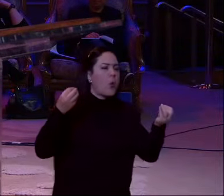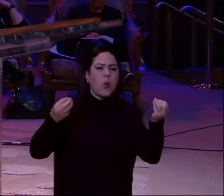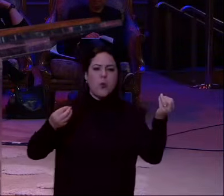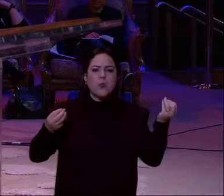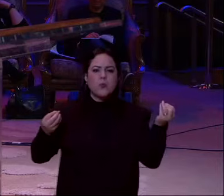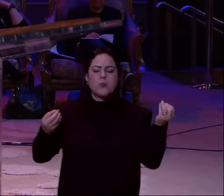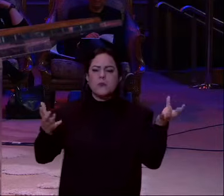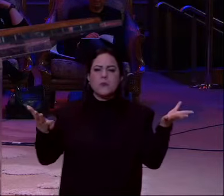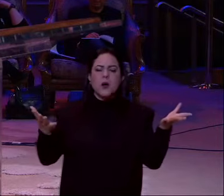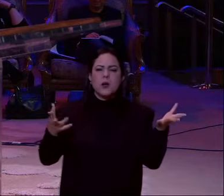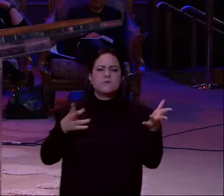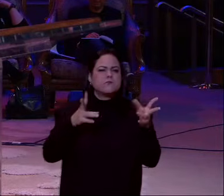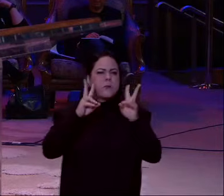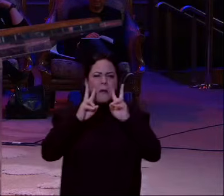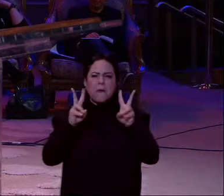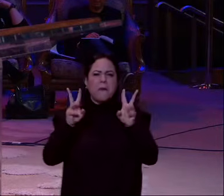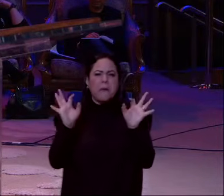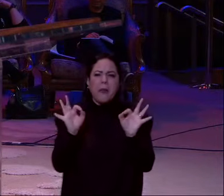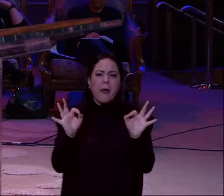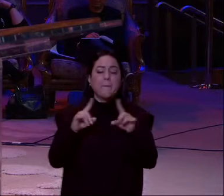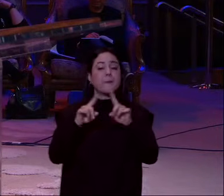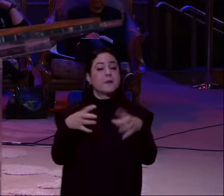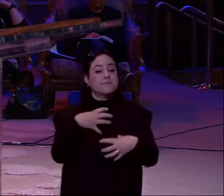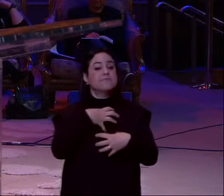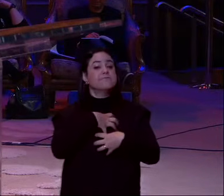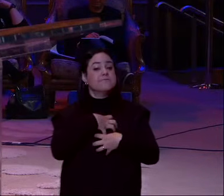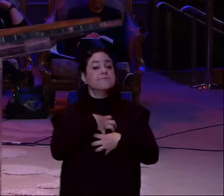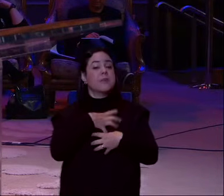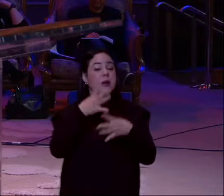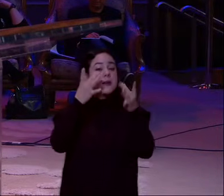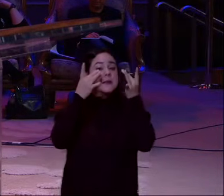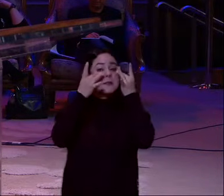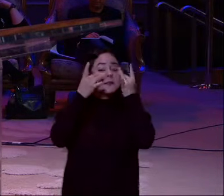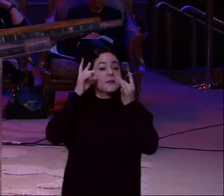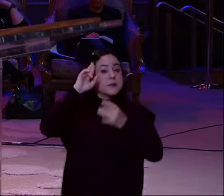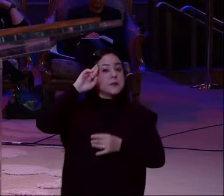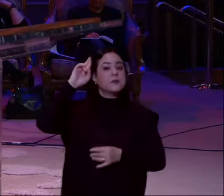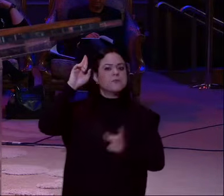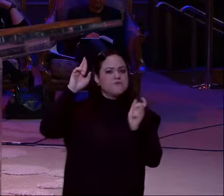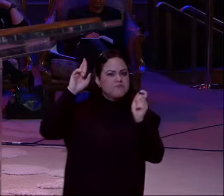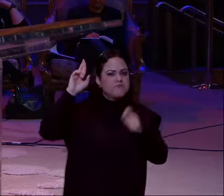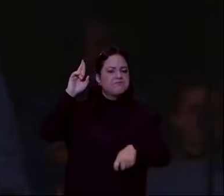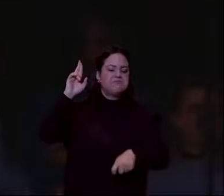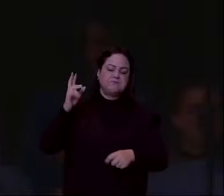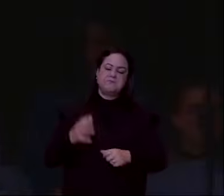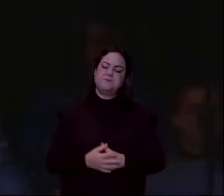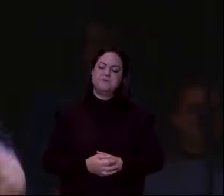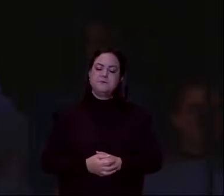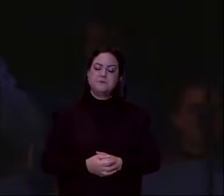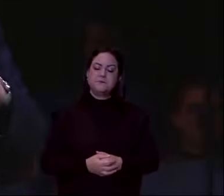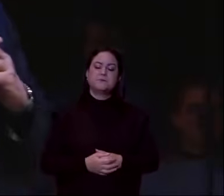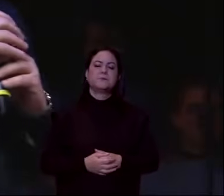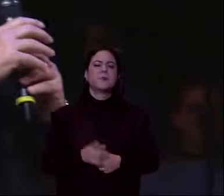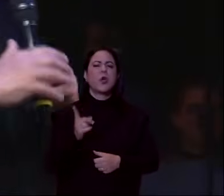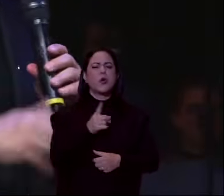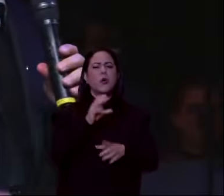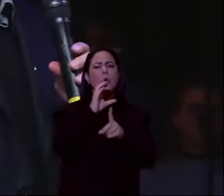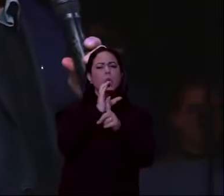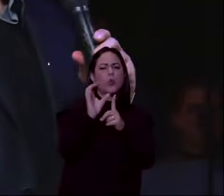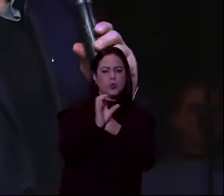vai, a gente não está vendo, mas a gente pode sentir a presença do Senhor. Eu estava num culto na